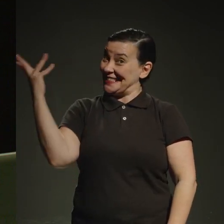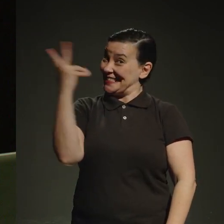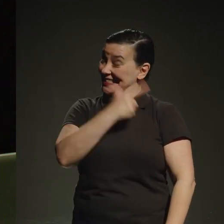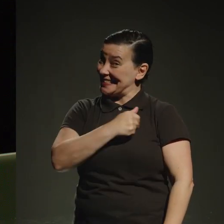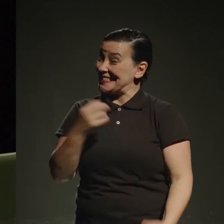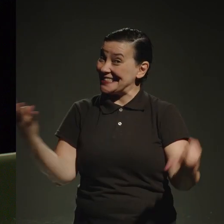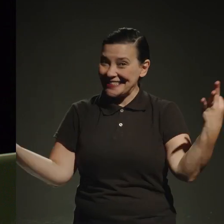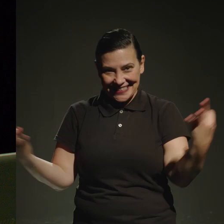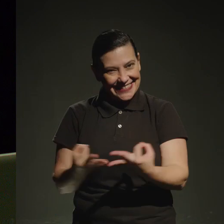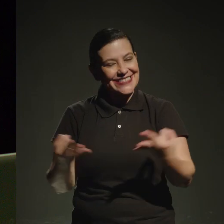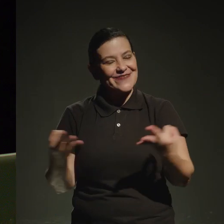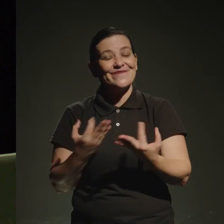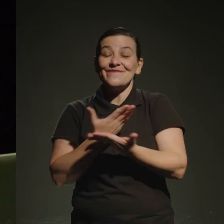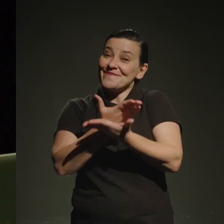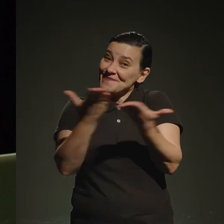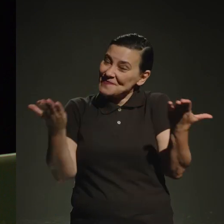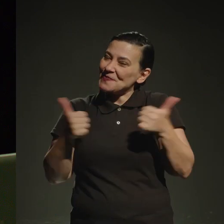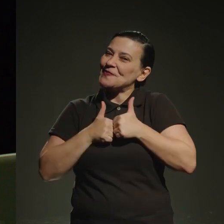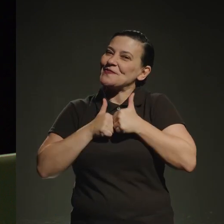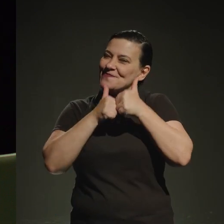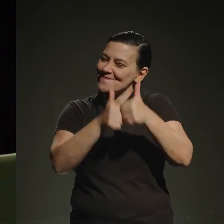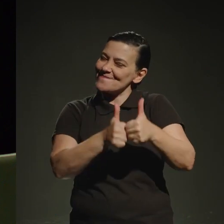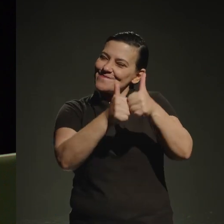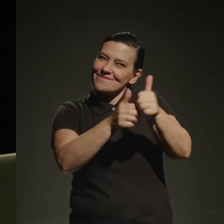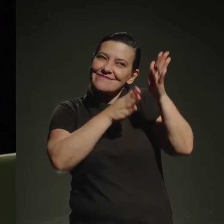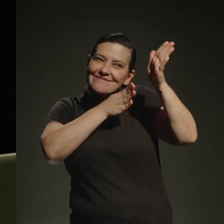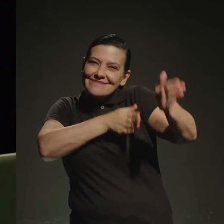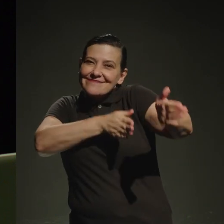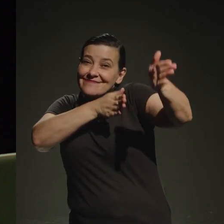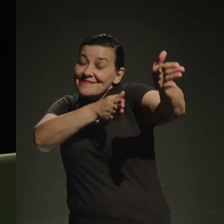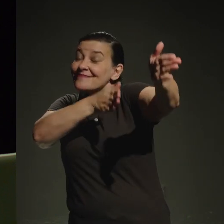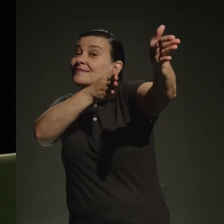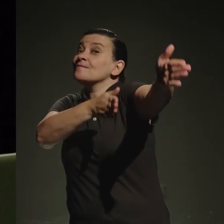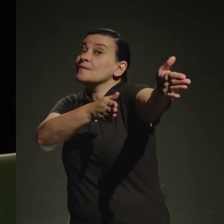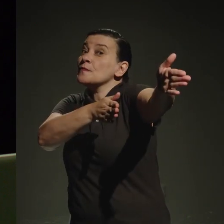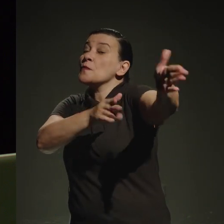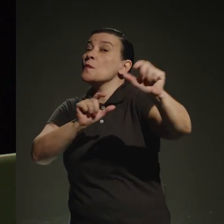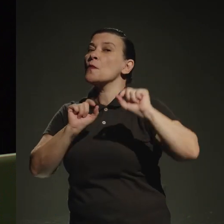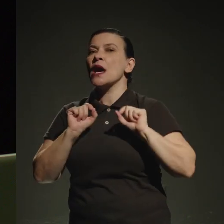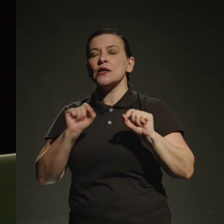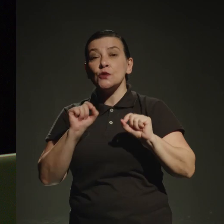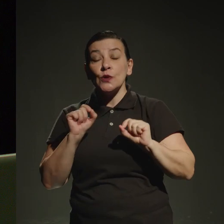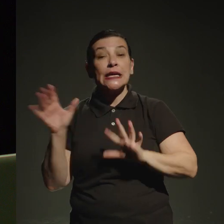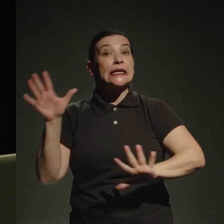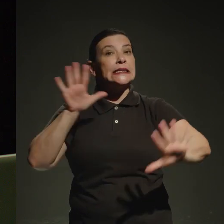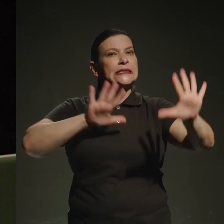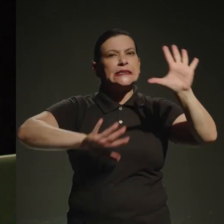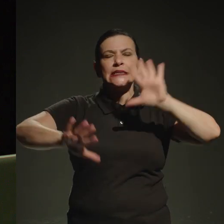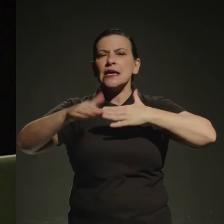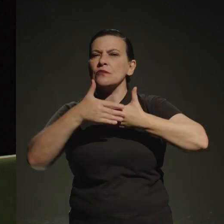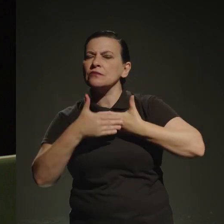rumo. Porém, tomba lânguido o crepúsculo e o fatigado cavaleiro agora tem precisão